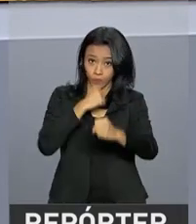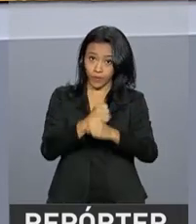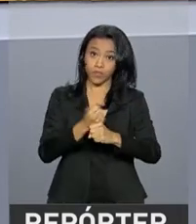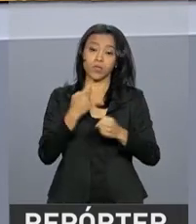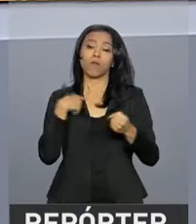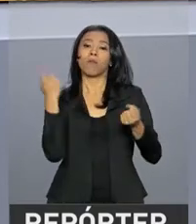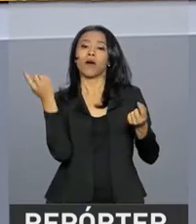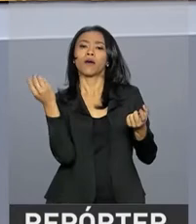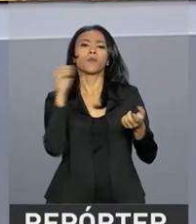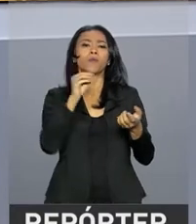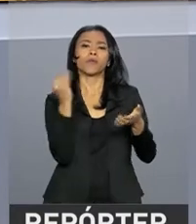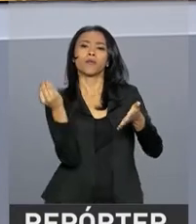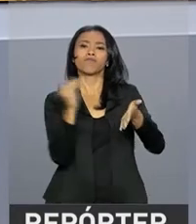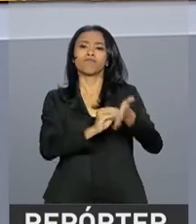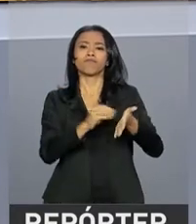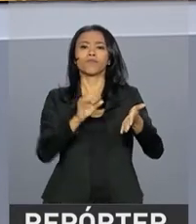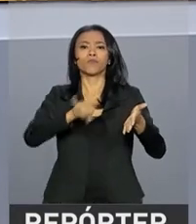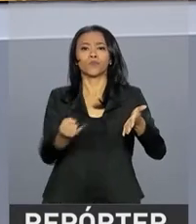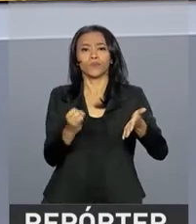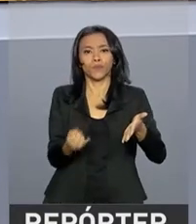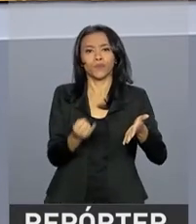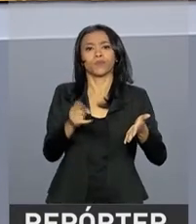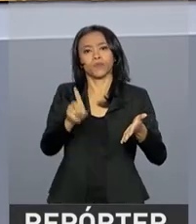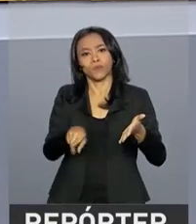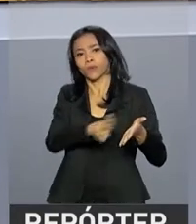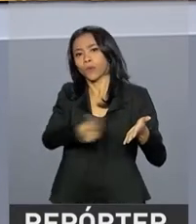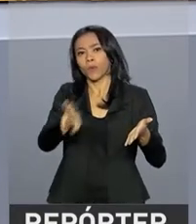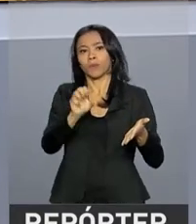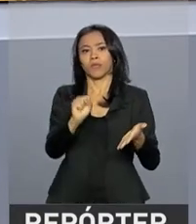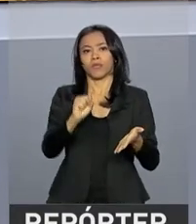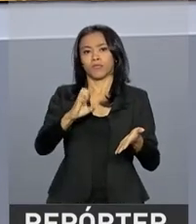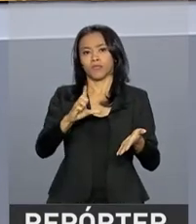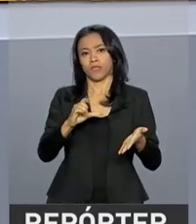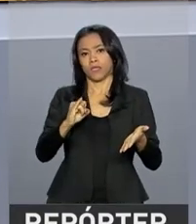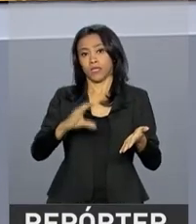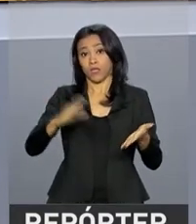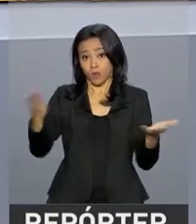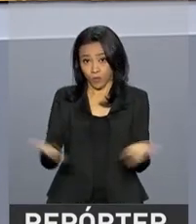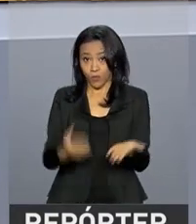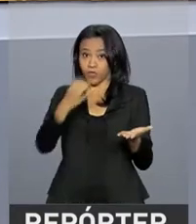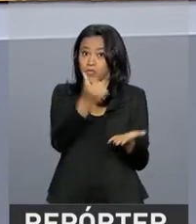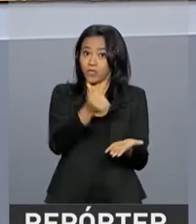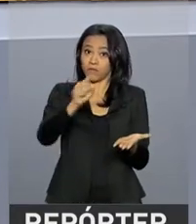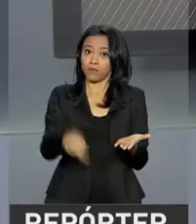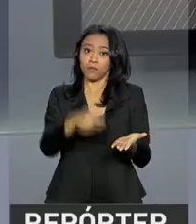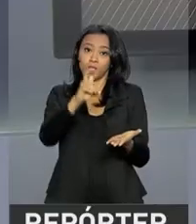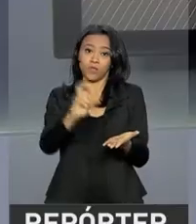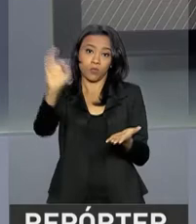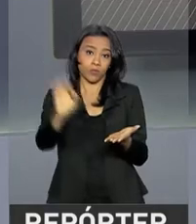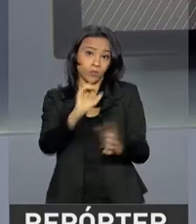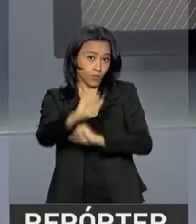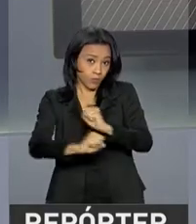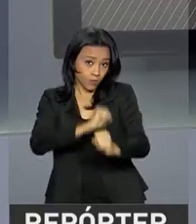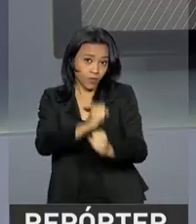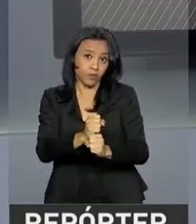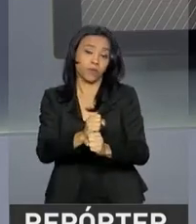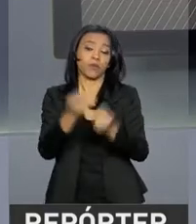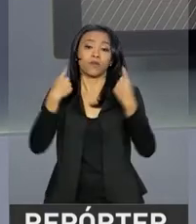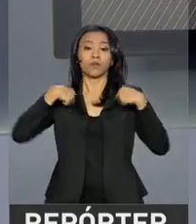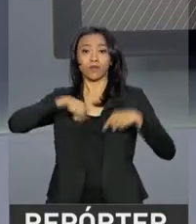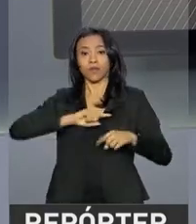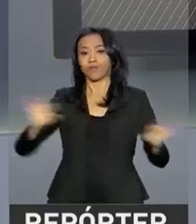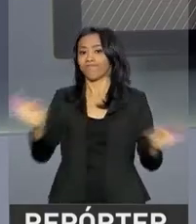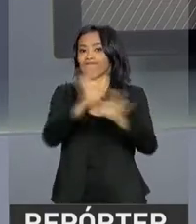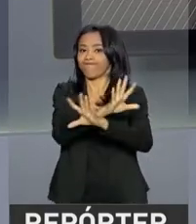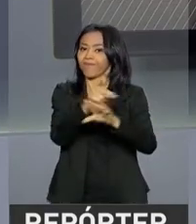da taxa básica de juros a selic atualmente a selic está em 6 e meio por cento ao ano nós ficamos por aqui